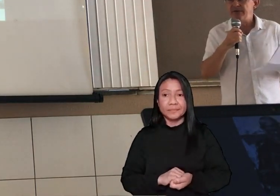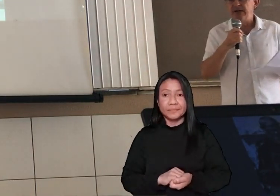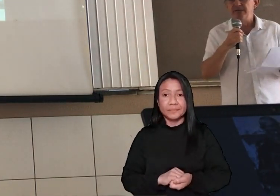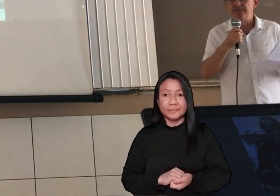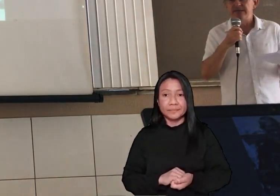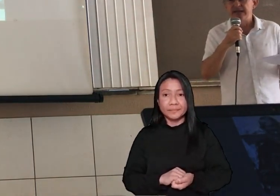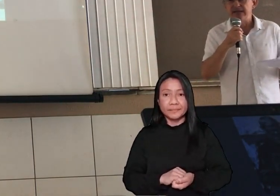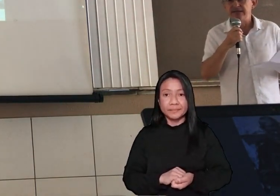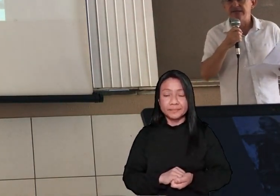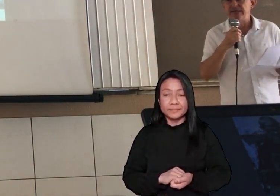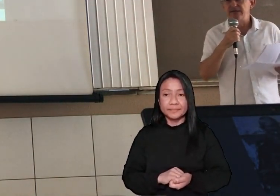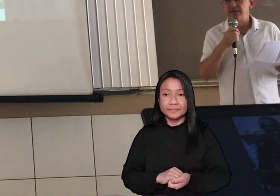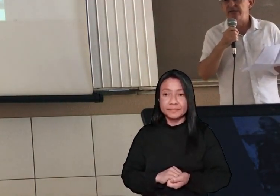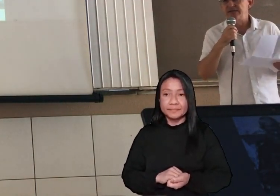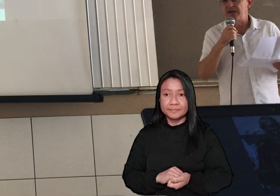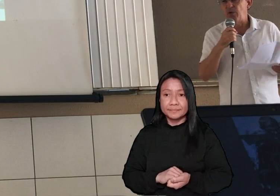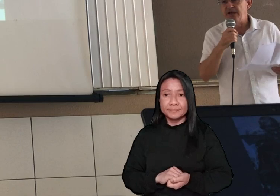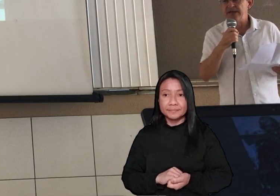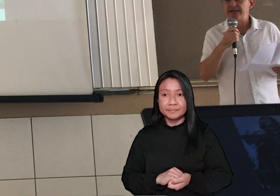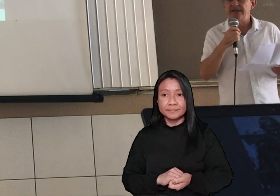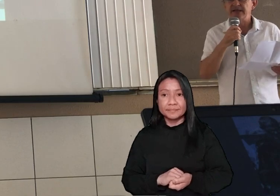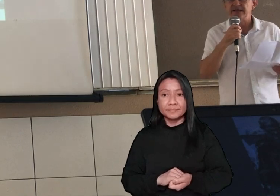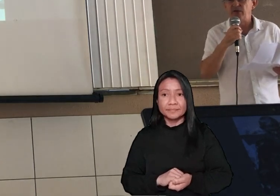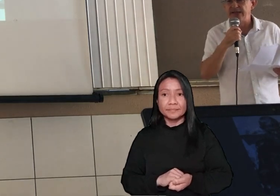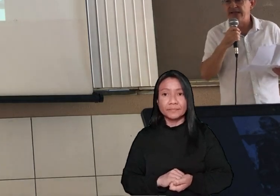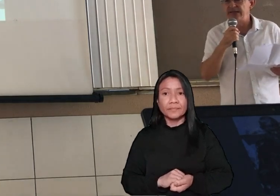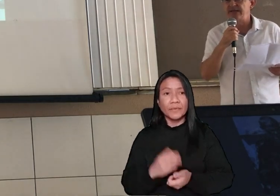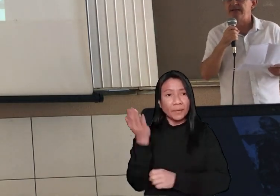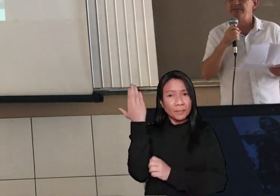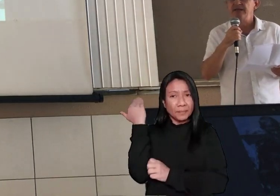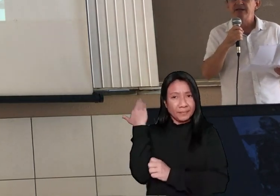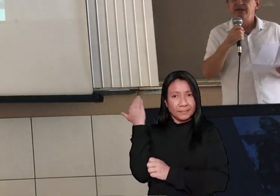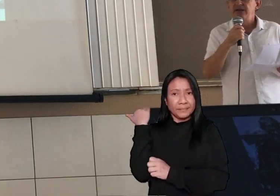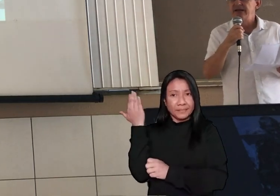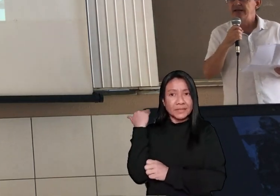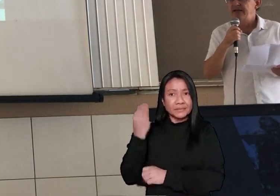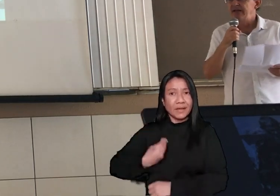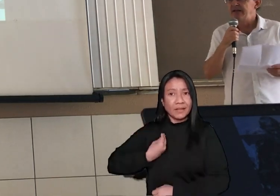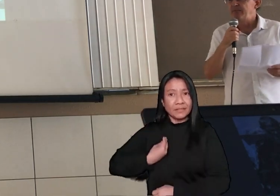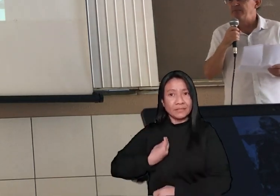Naquela época, década de 50, década de 40,